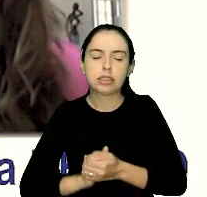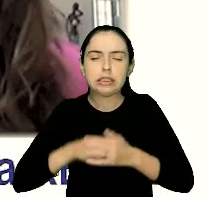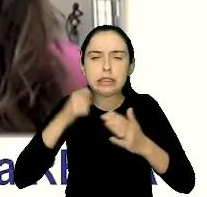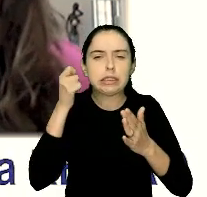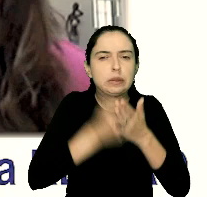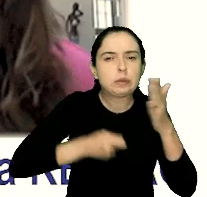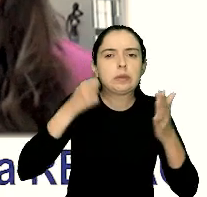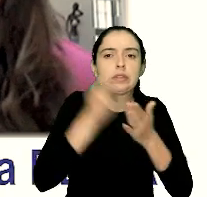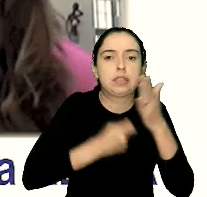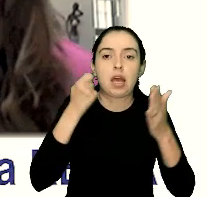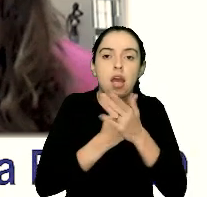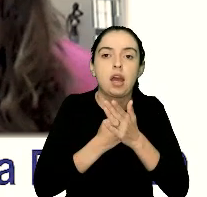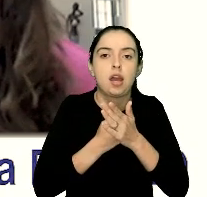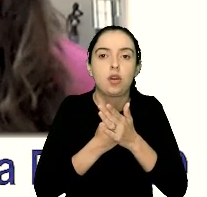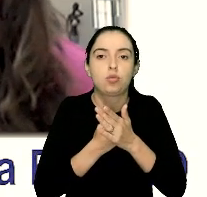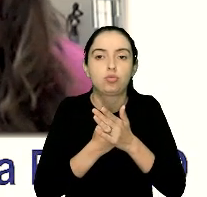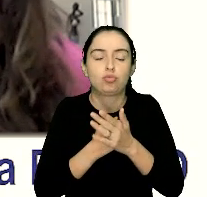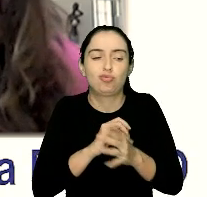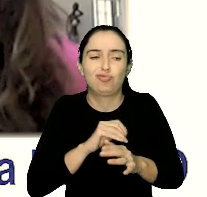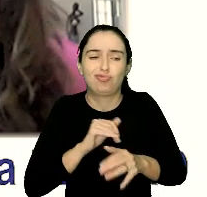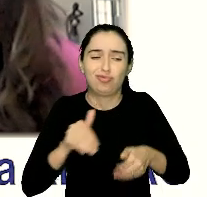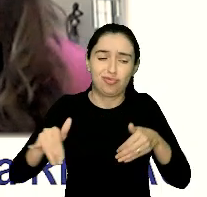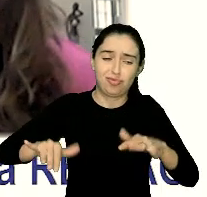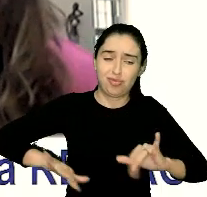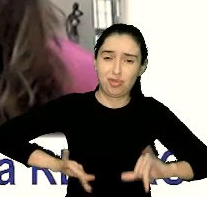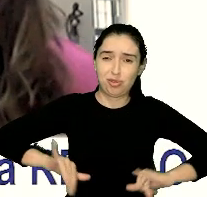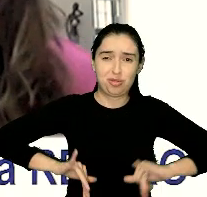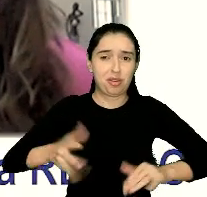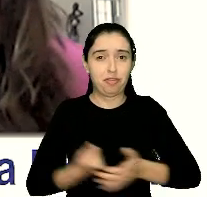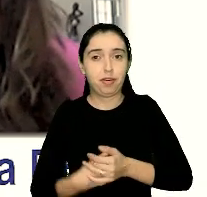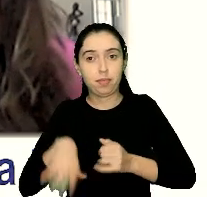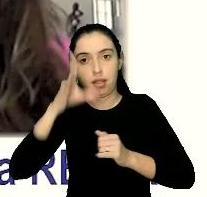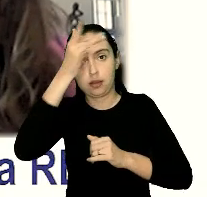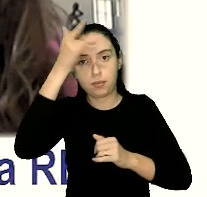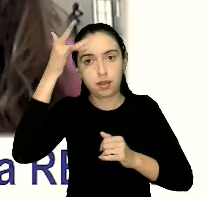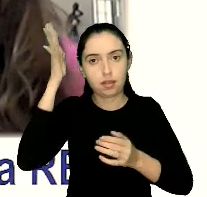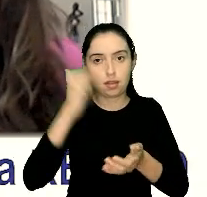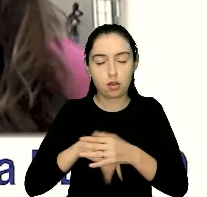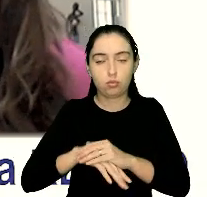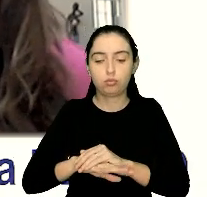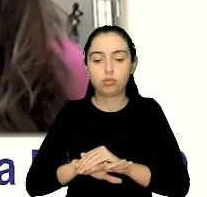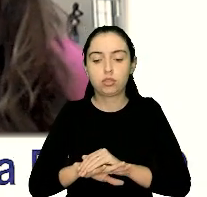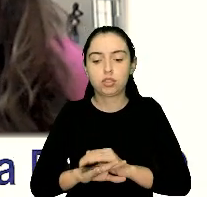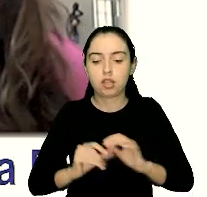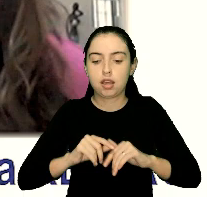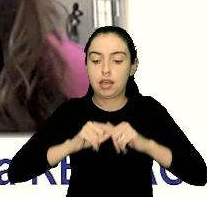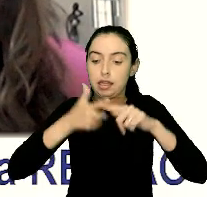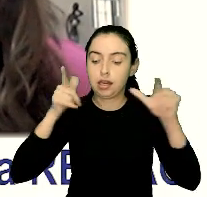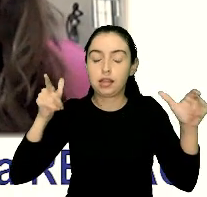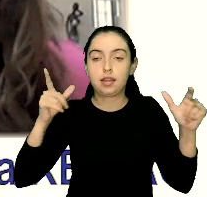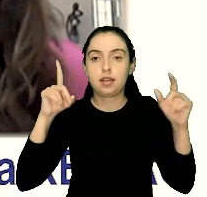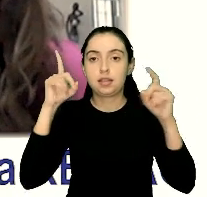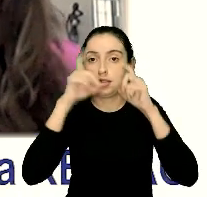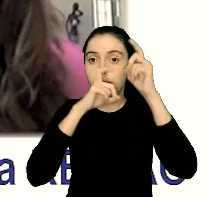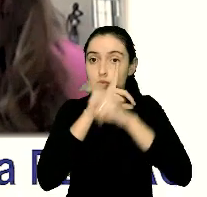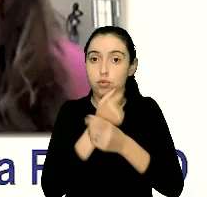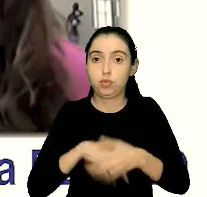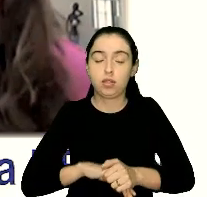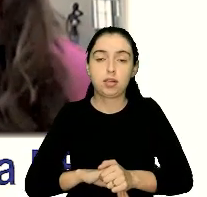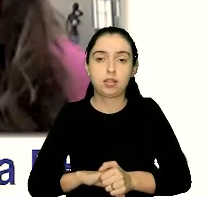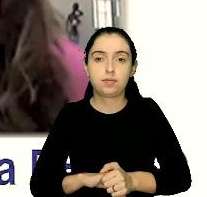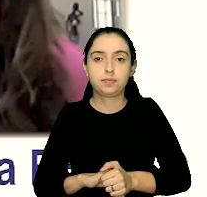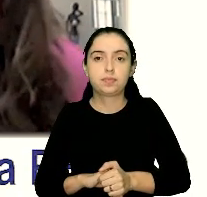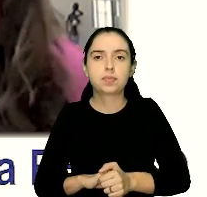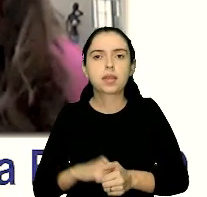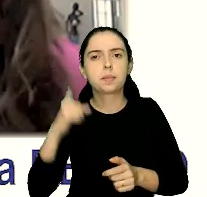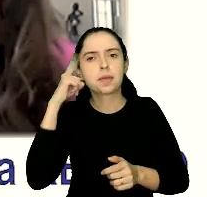sofrimento mental, na sua amplitude e complexidade, de forma a pensar o programa extensivo a toda a